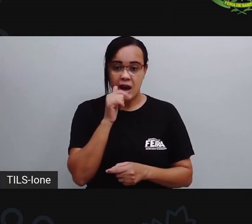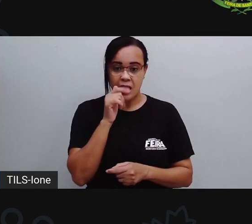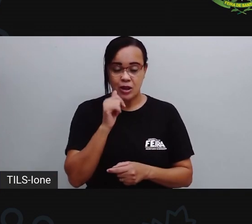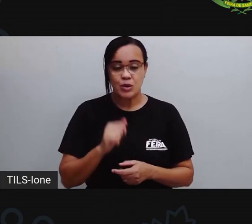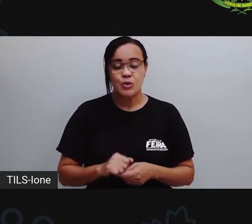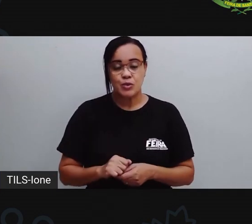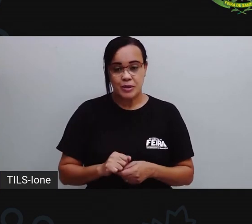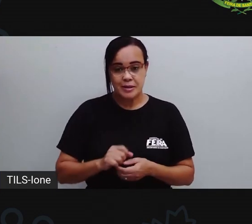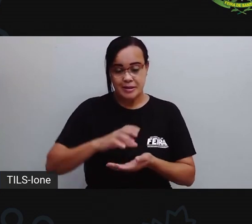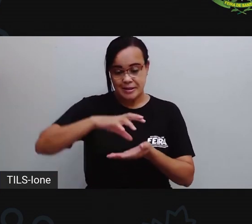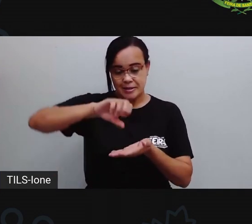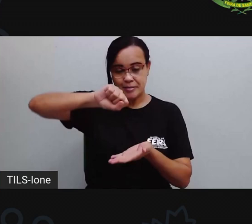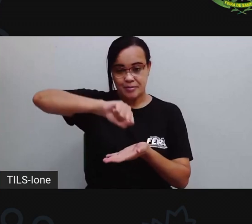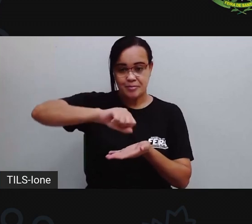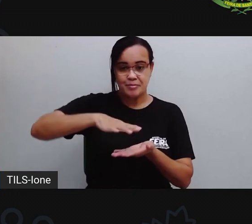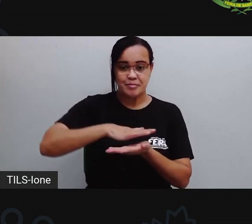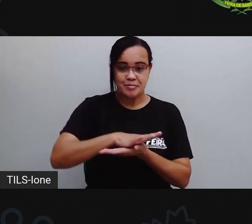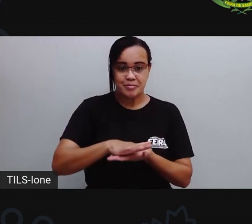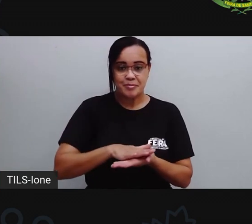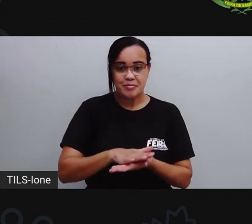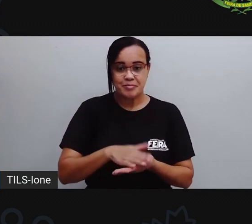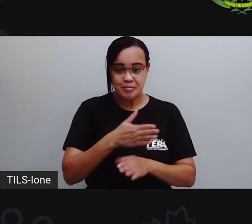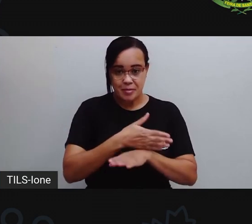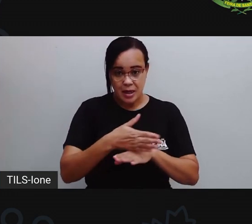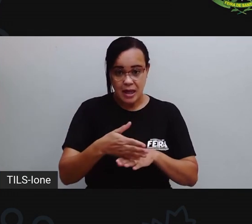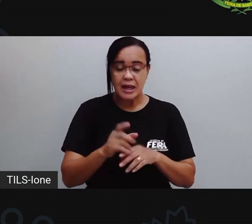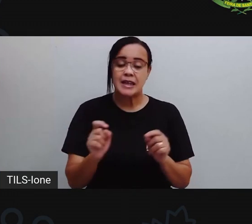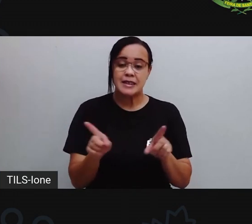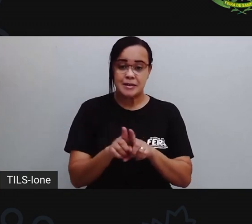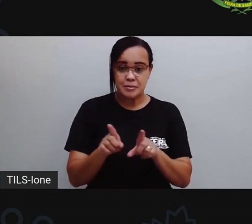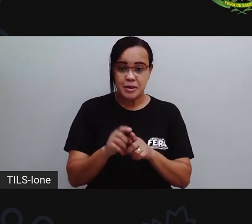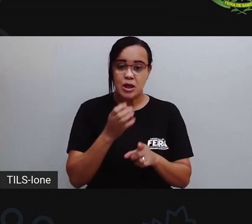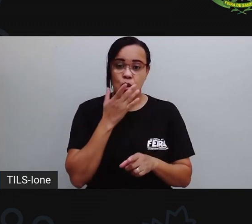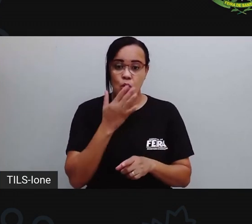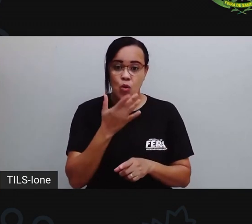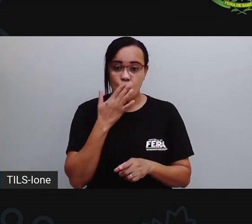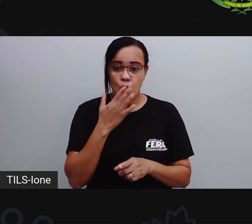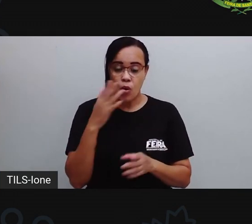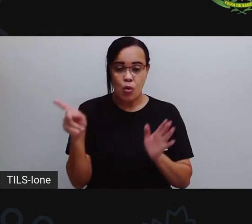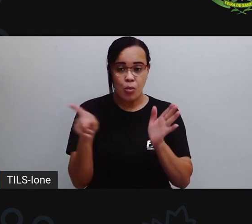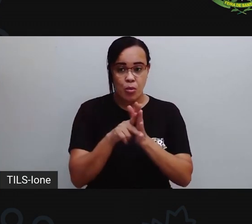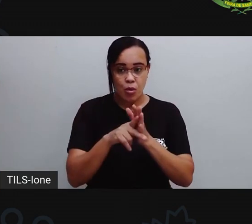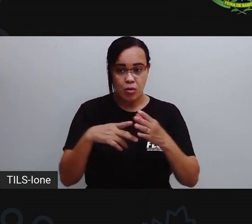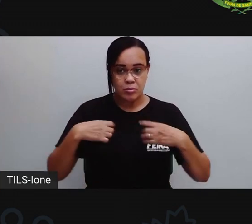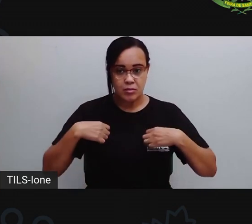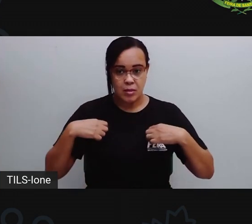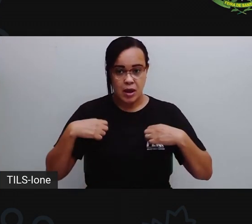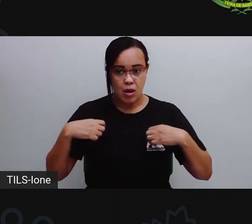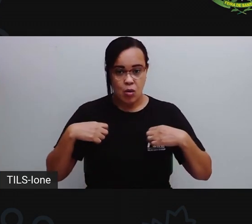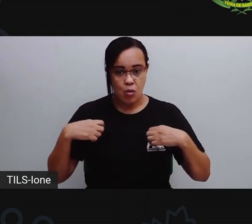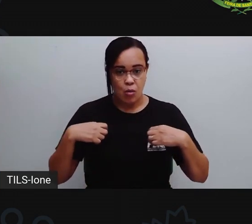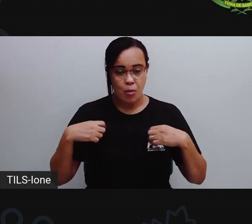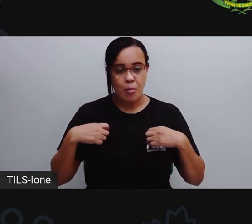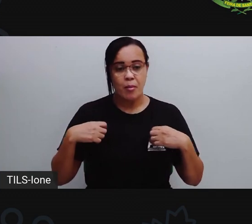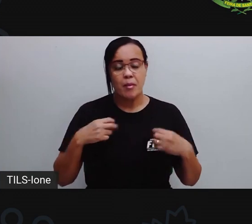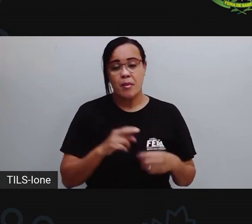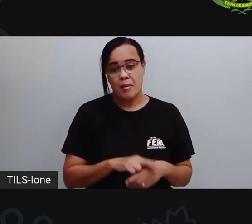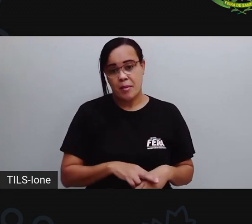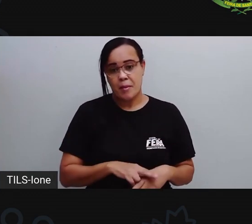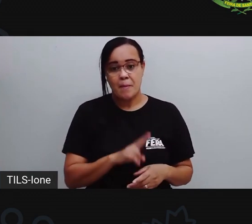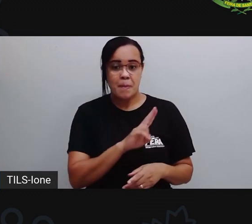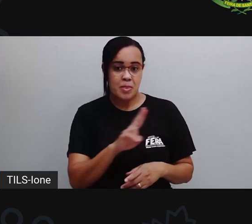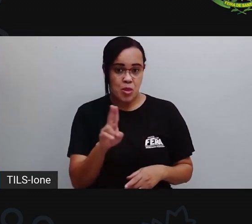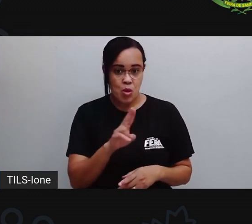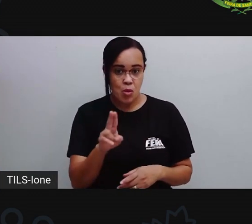sanitária, né? Ou usava também o corante, né, de tecido. Hoje em dia já tem outras técnicas, que é uma das que a